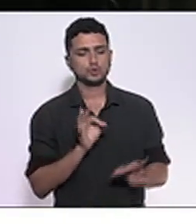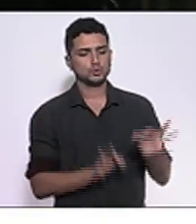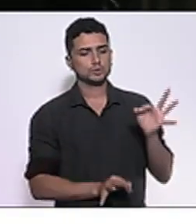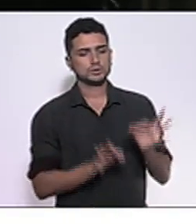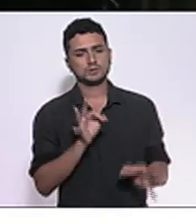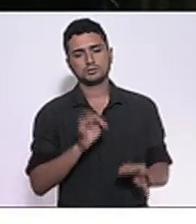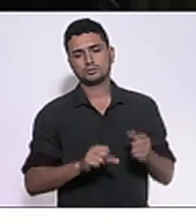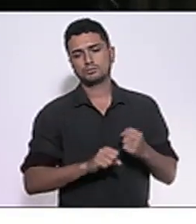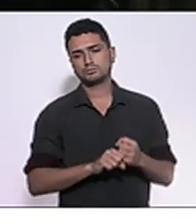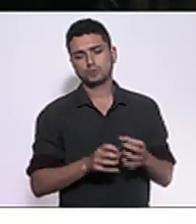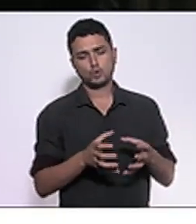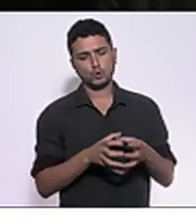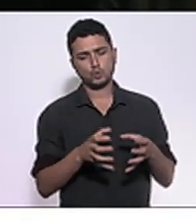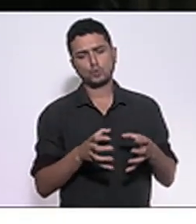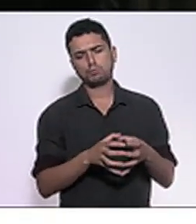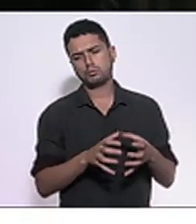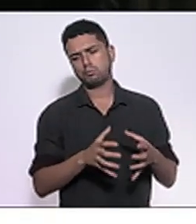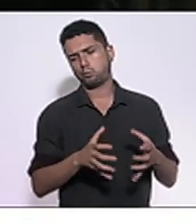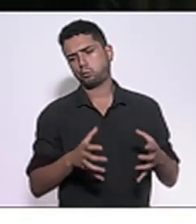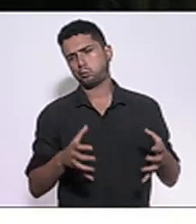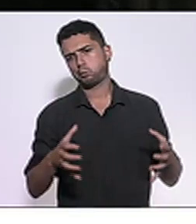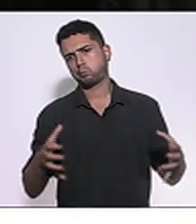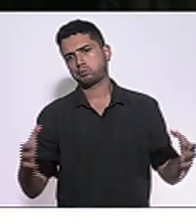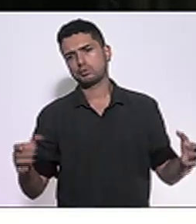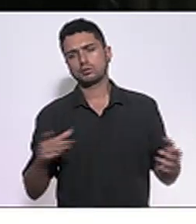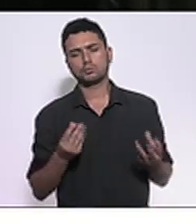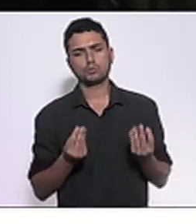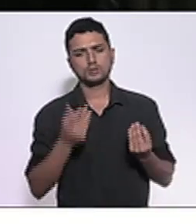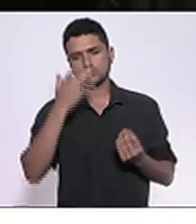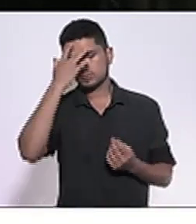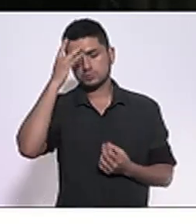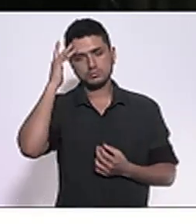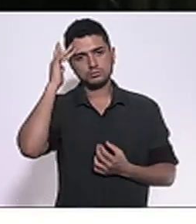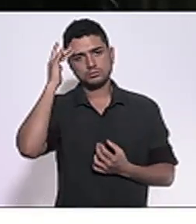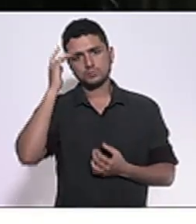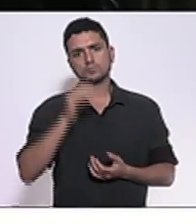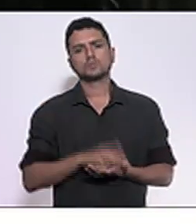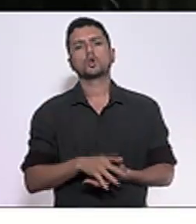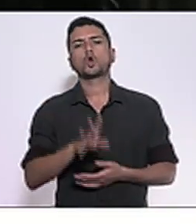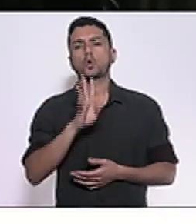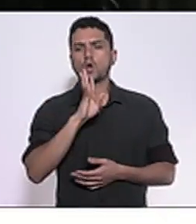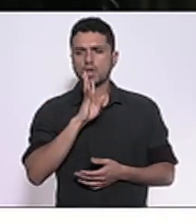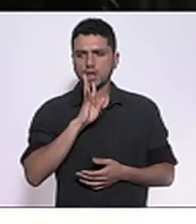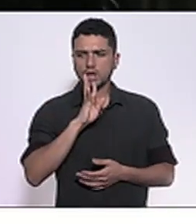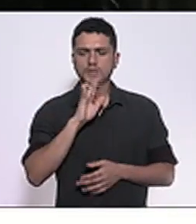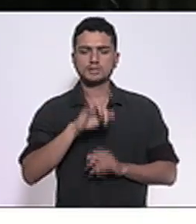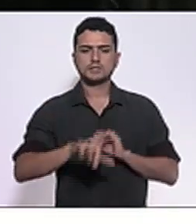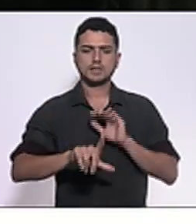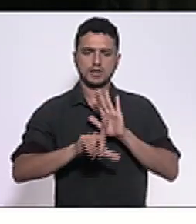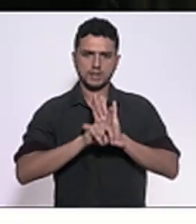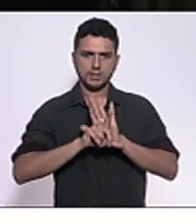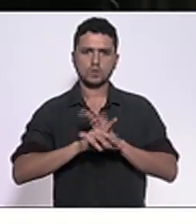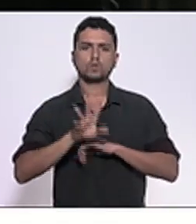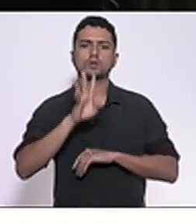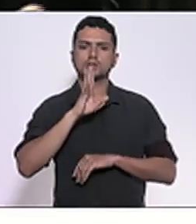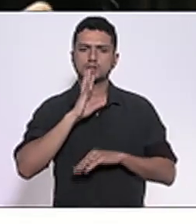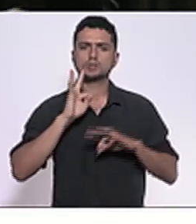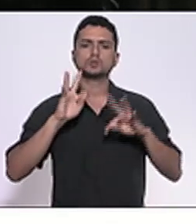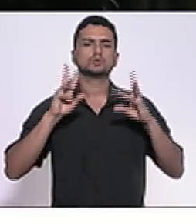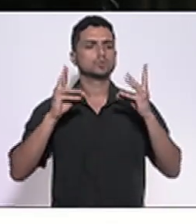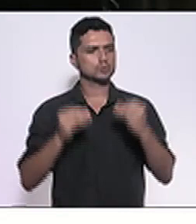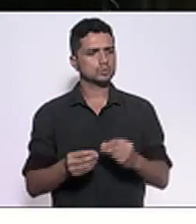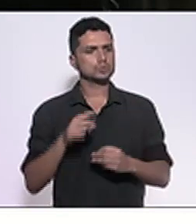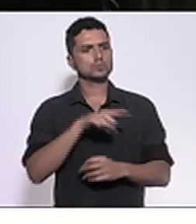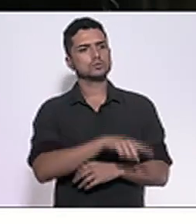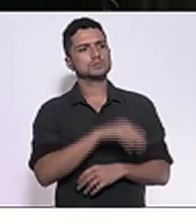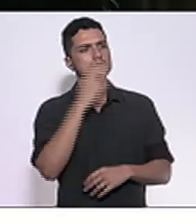o Ministério Público também cheio de doutos conhecedores de legislação, né? Os senhores têm um